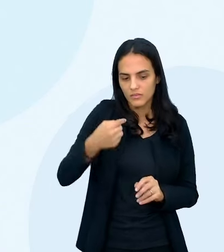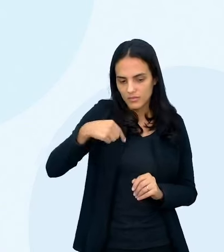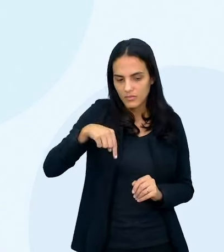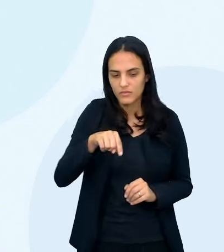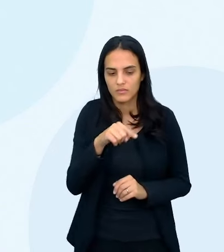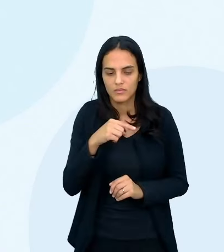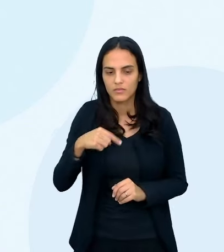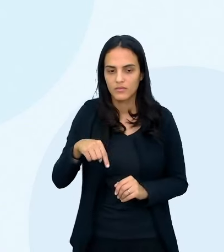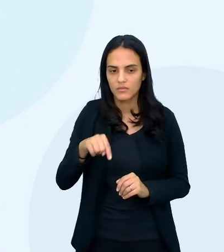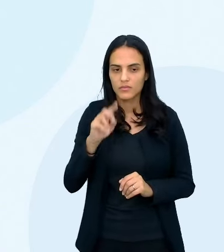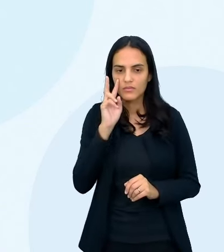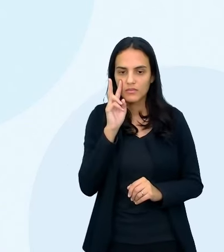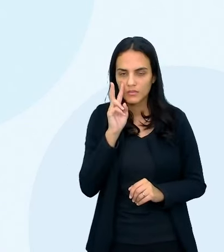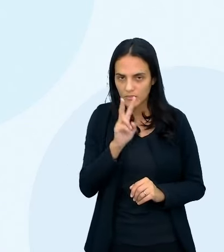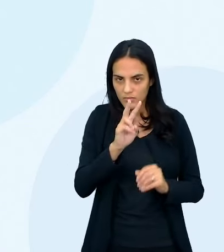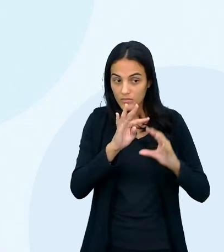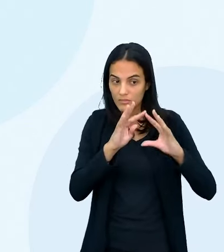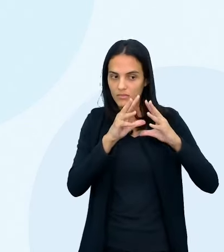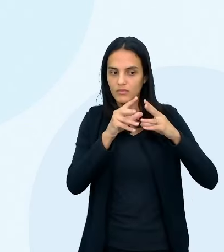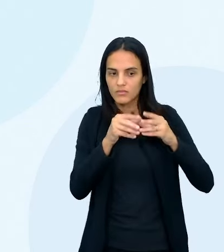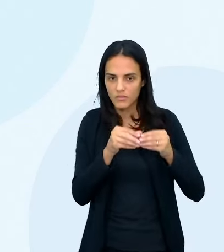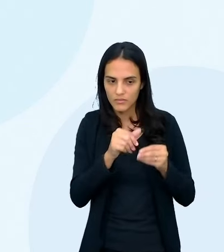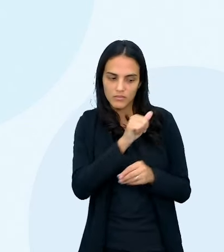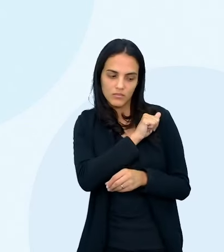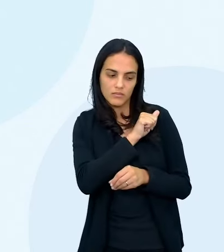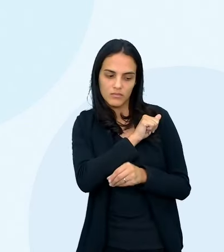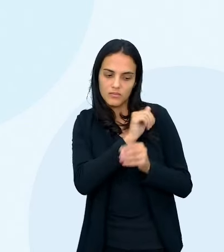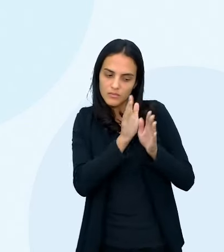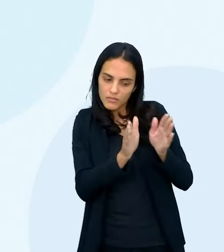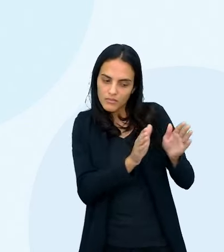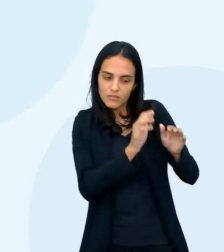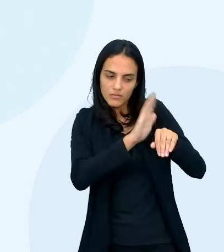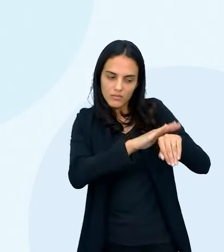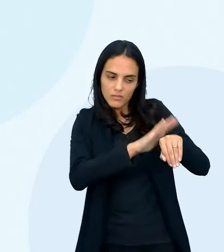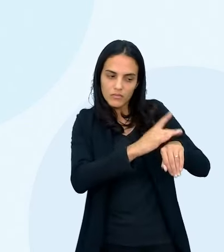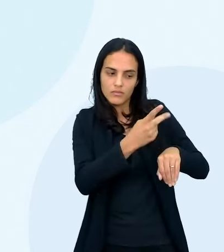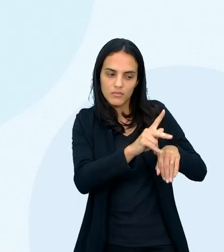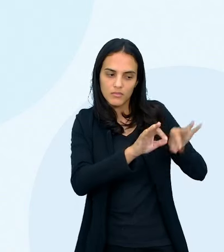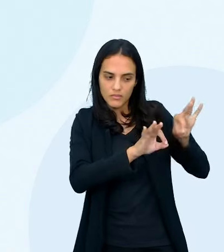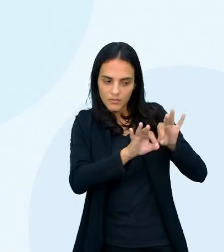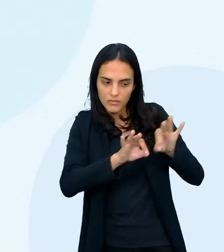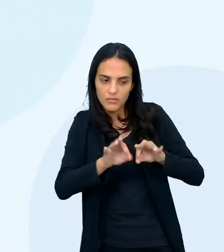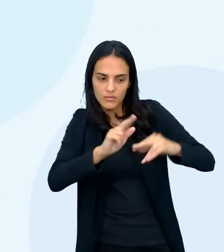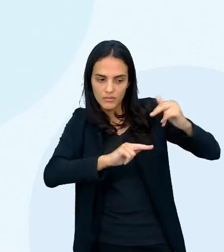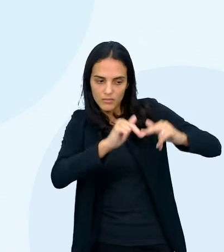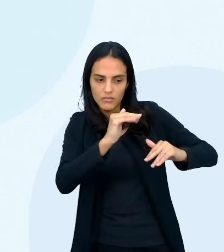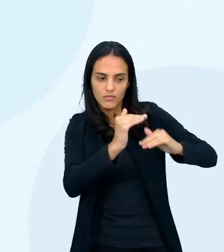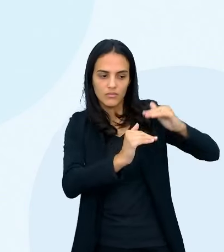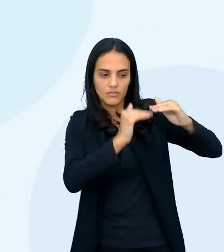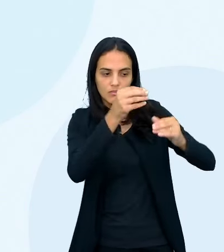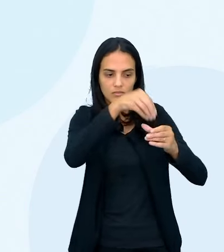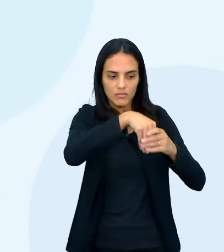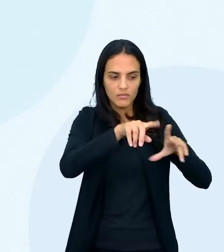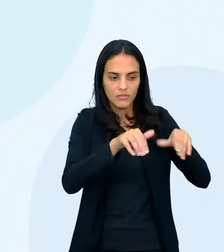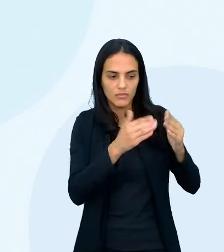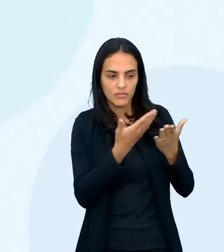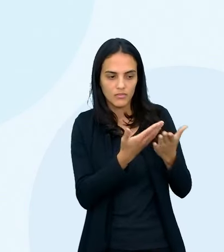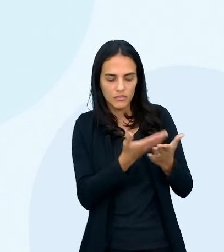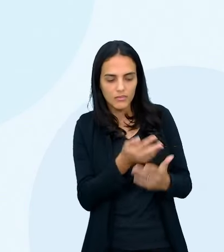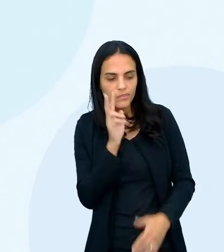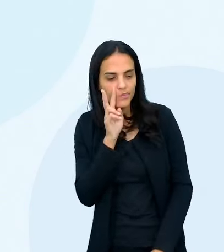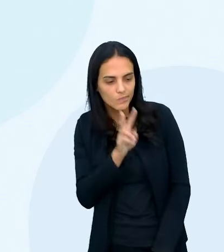de olho, né, em tudo aquilo que o estudante produz, tudo que é produto do que foi desenvolvido dentro de sala de aula,